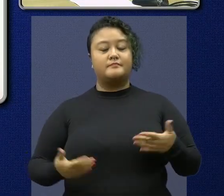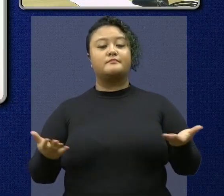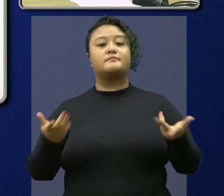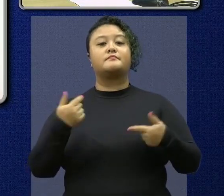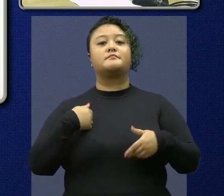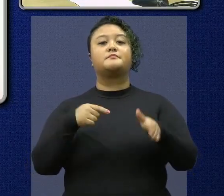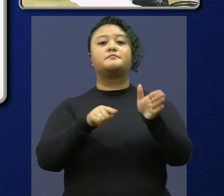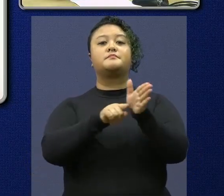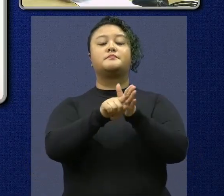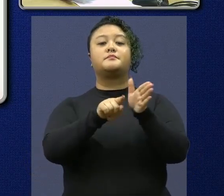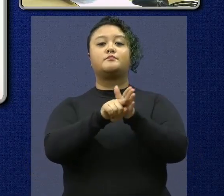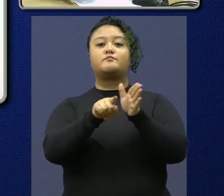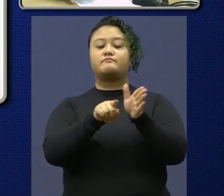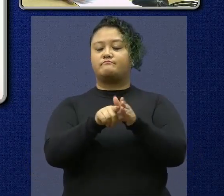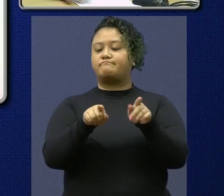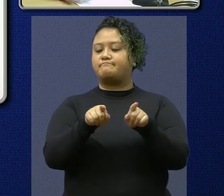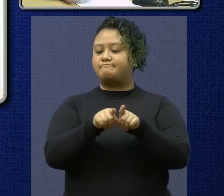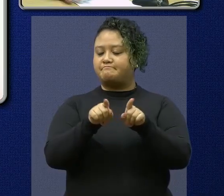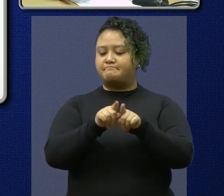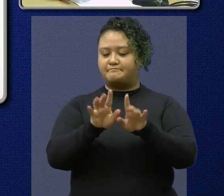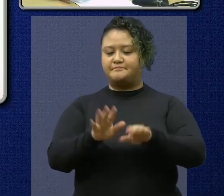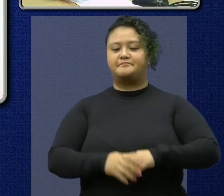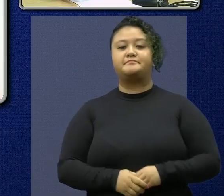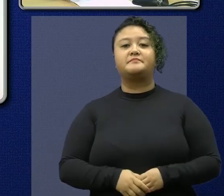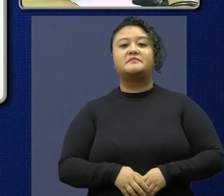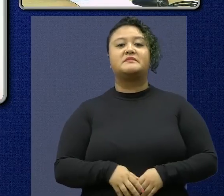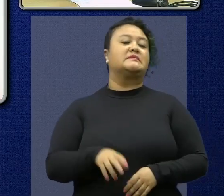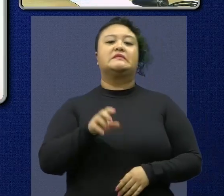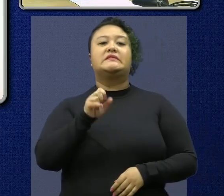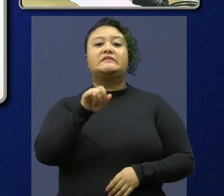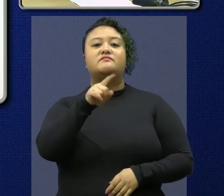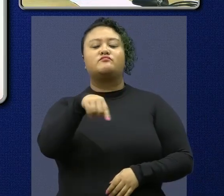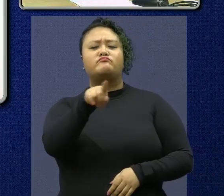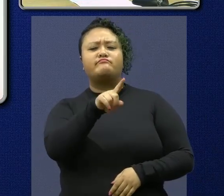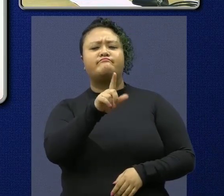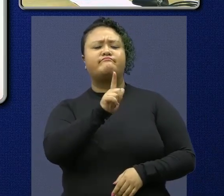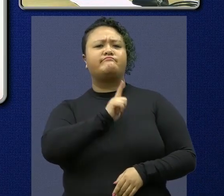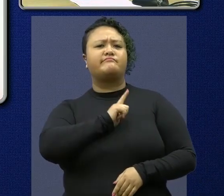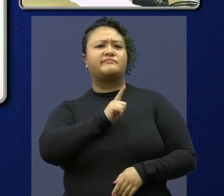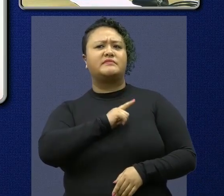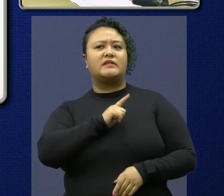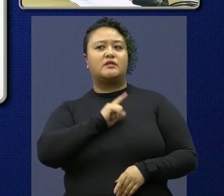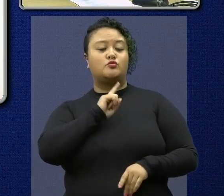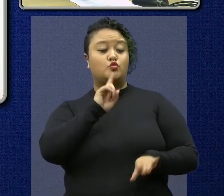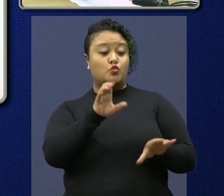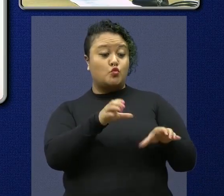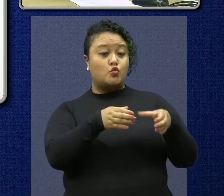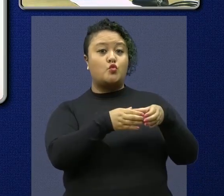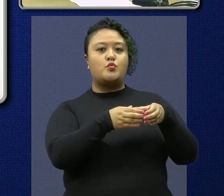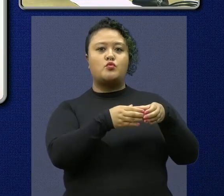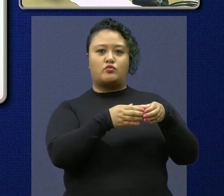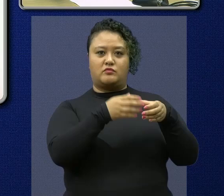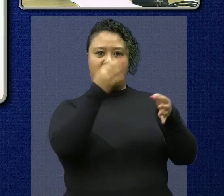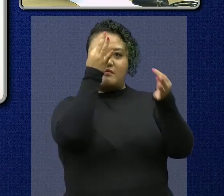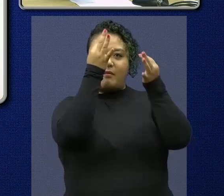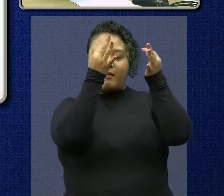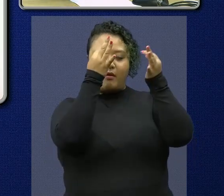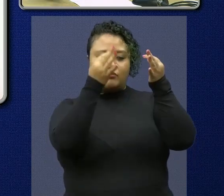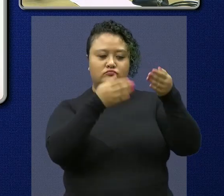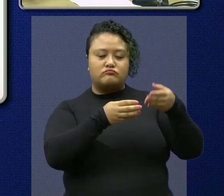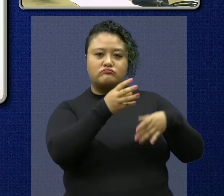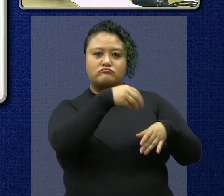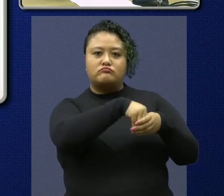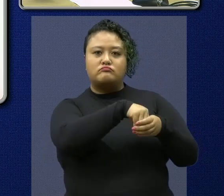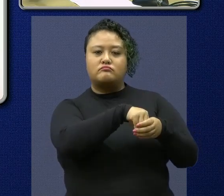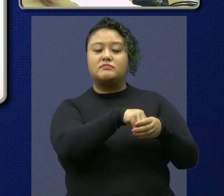pergunta também. Se, por acaso, assim, vocês têm a questão de grupos terapêuticos que funcionam,